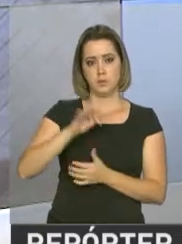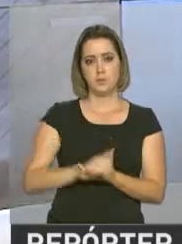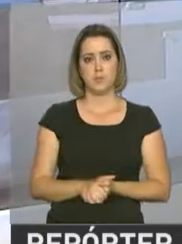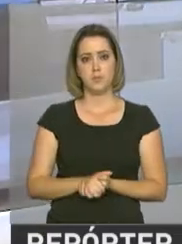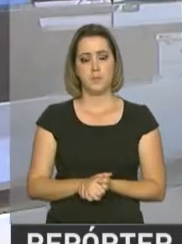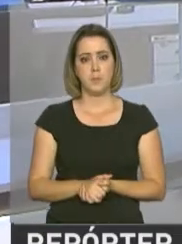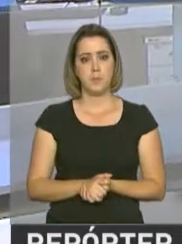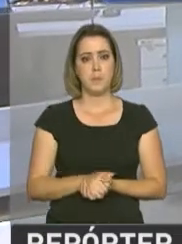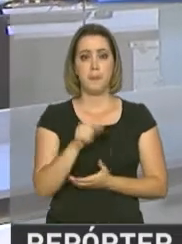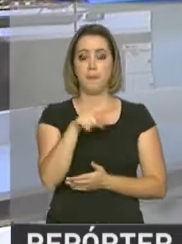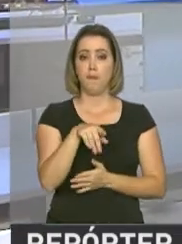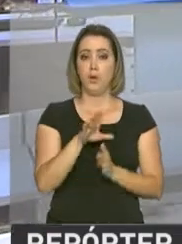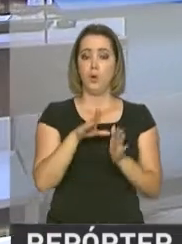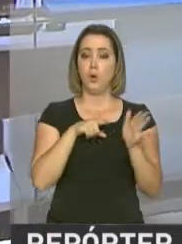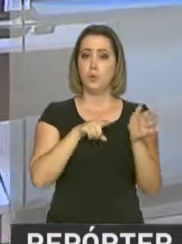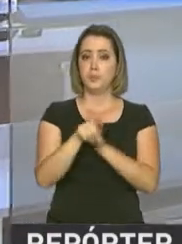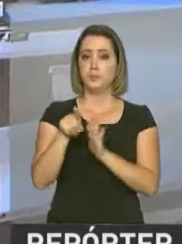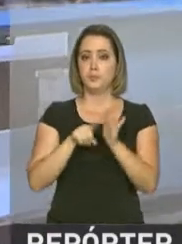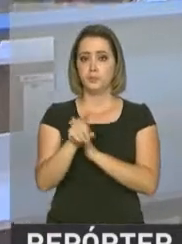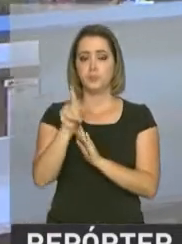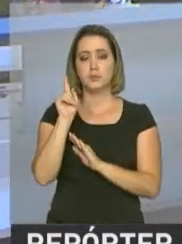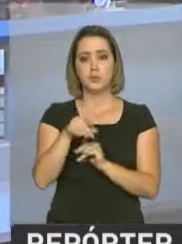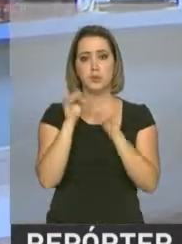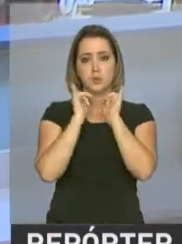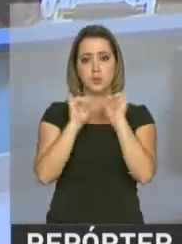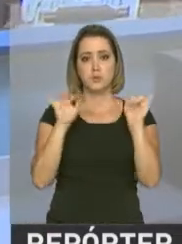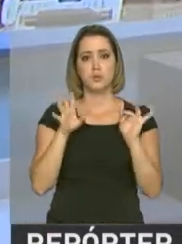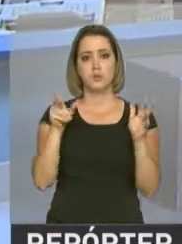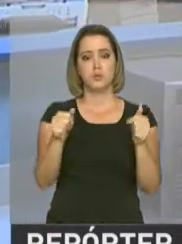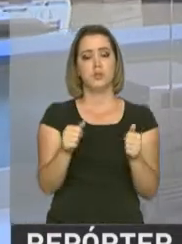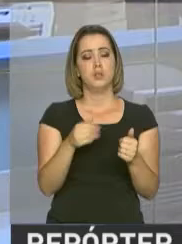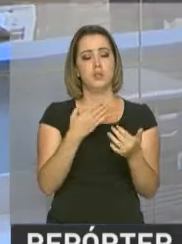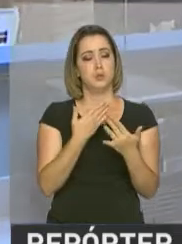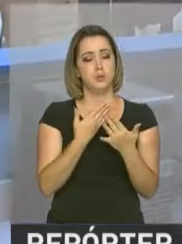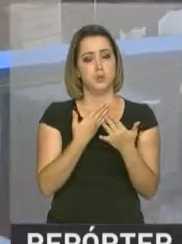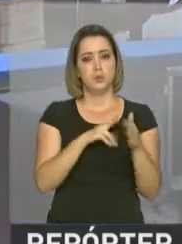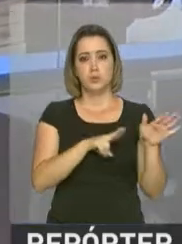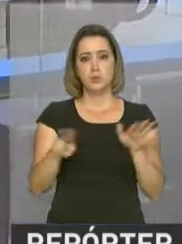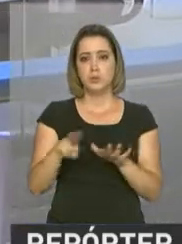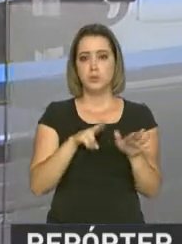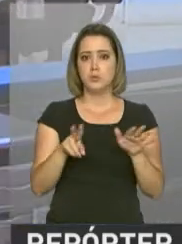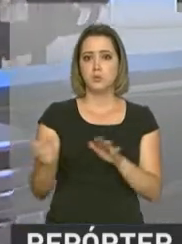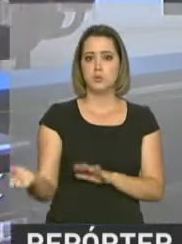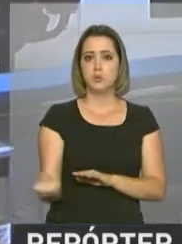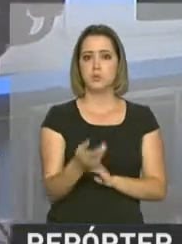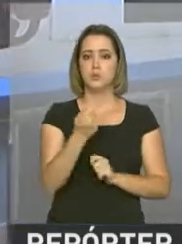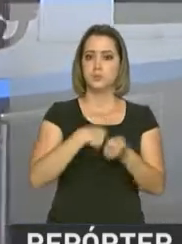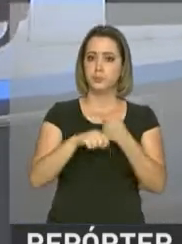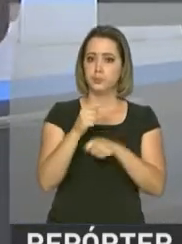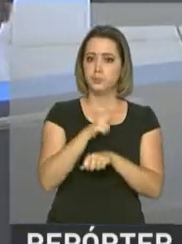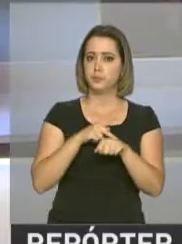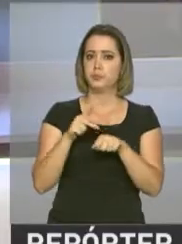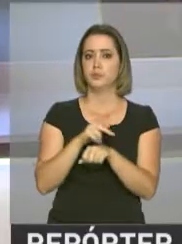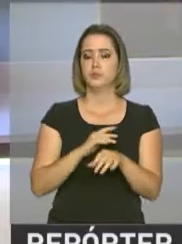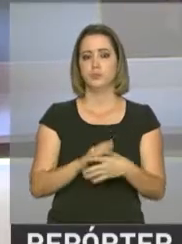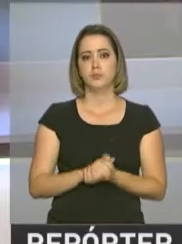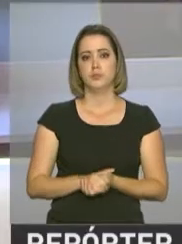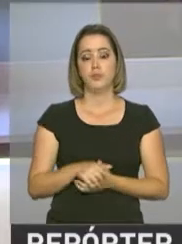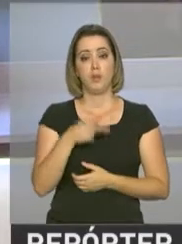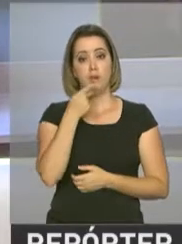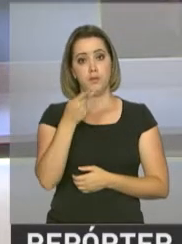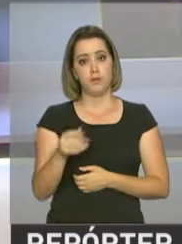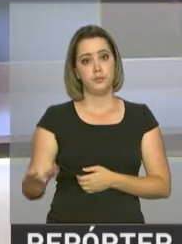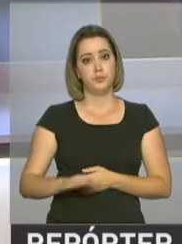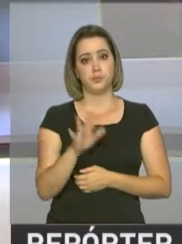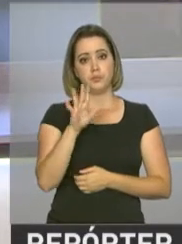0,48%. O Boletim Focus é divulgado toda semana com a atualização das projeções para a economia do país. Ainda